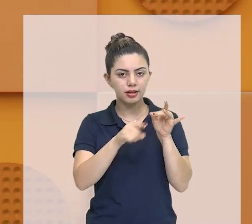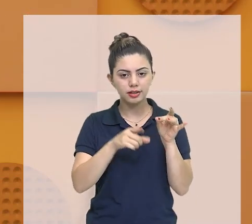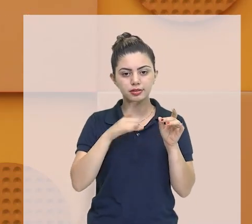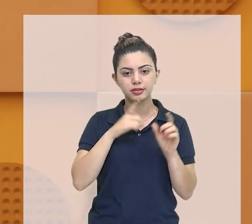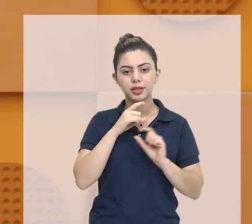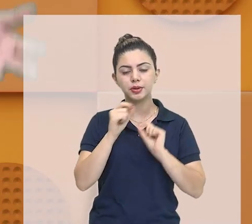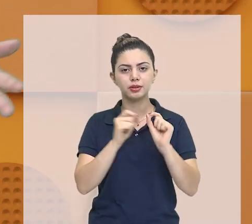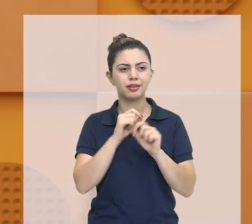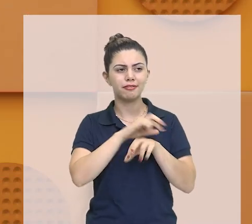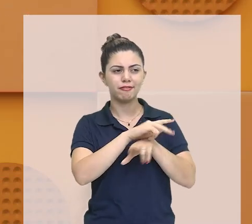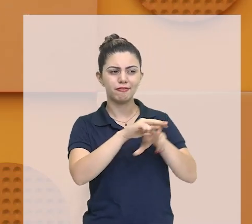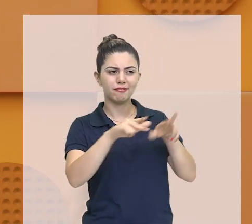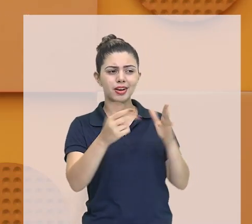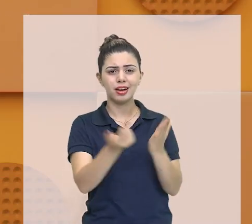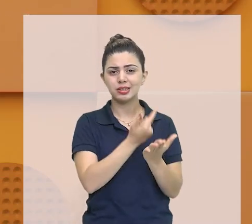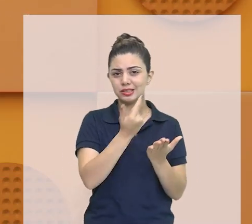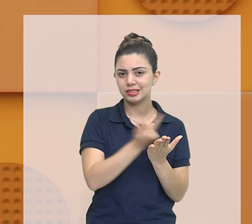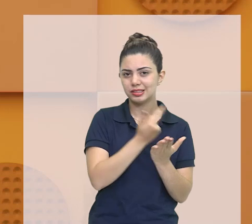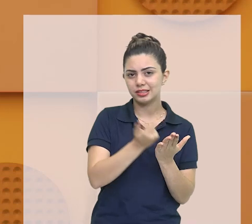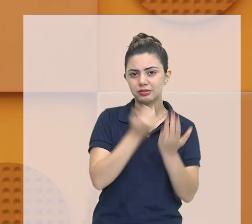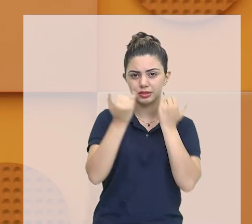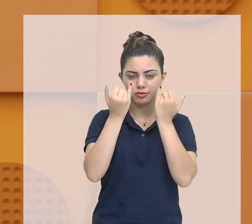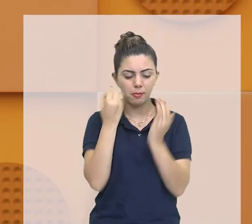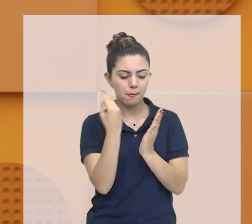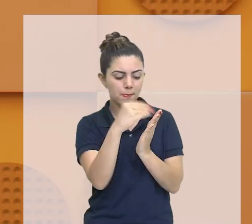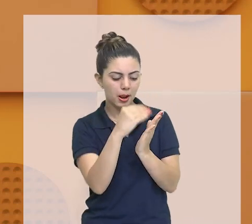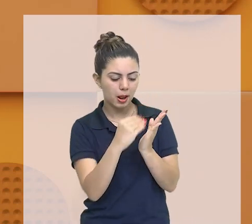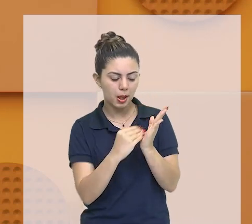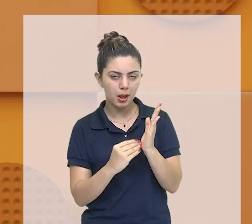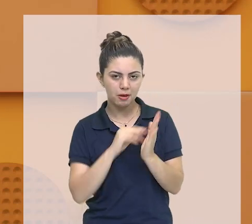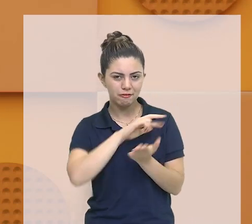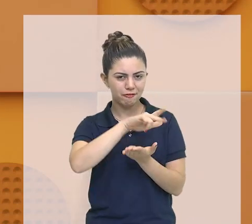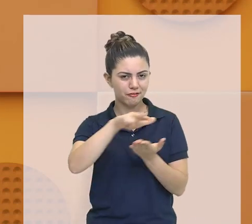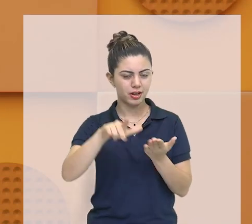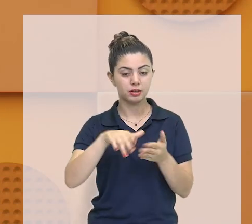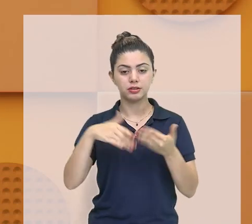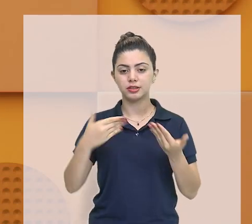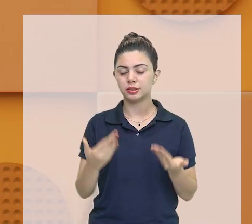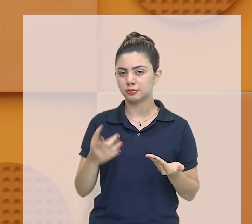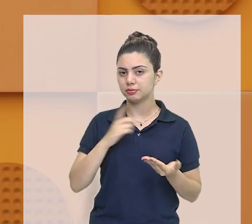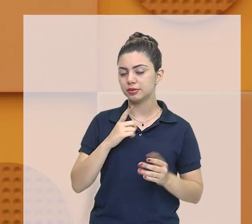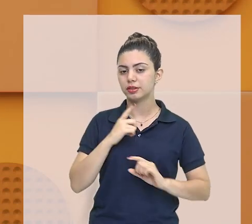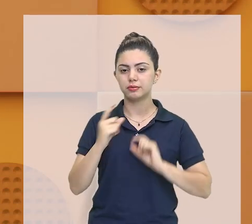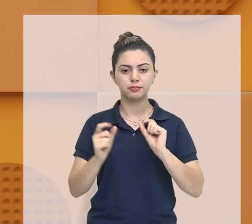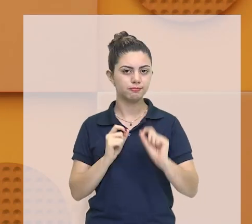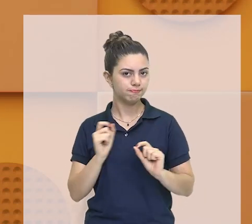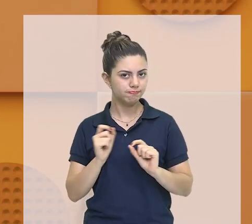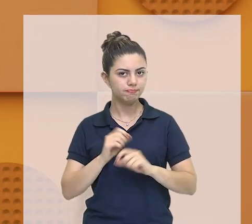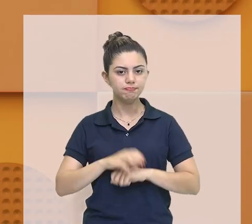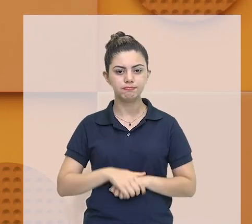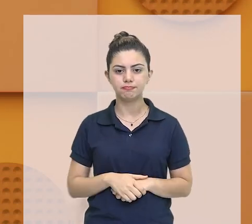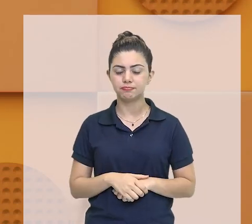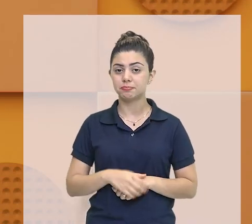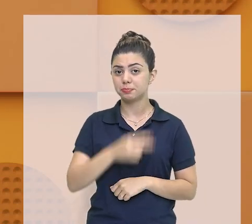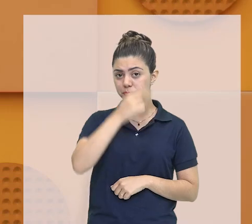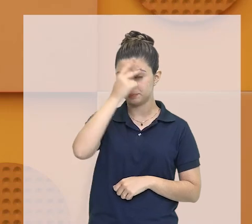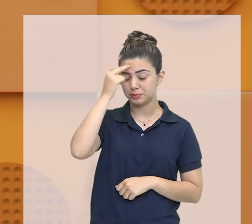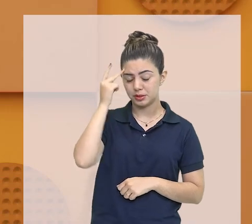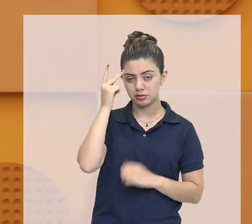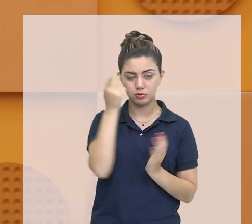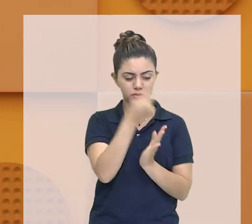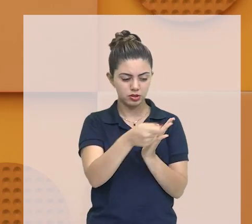em vários livros. Então, a gente tem aí, né, uma quantidade, então, de